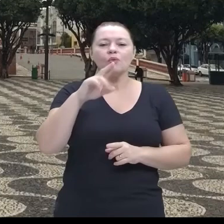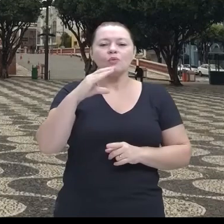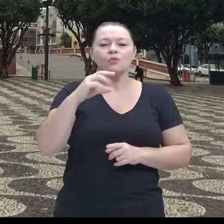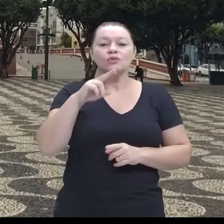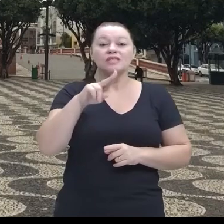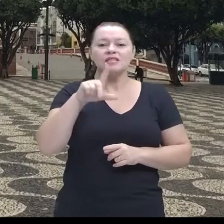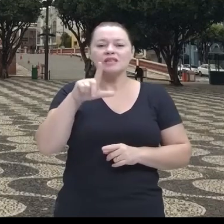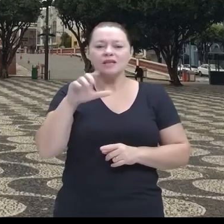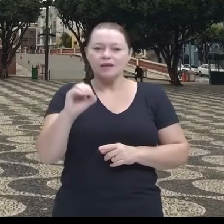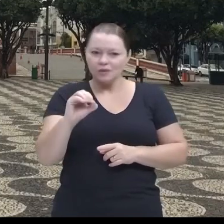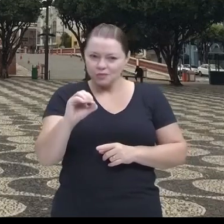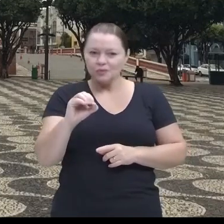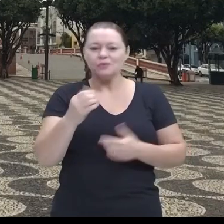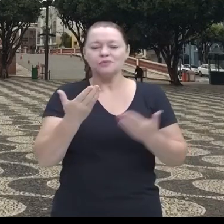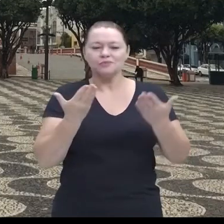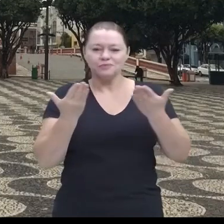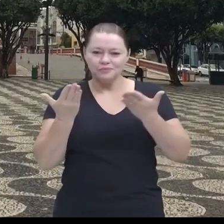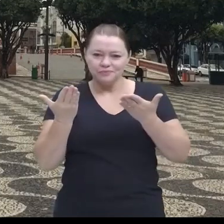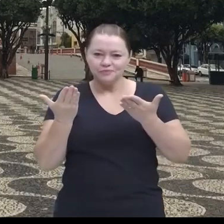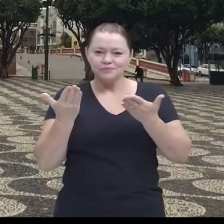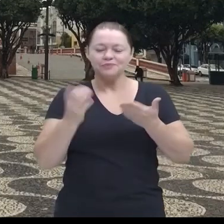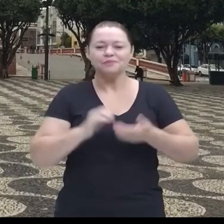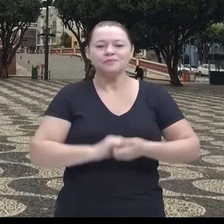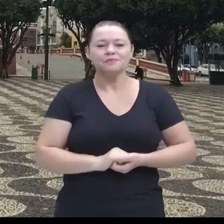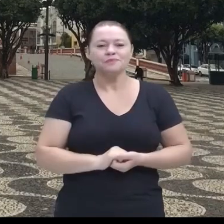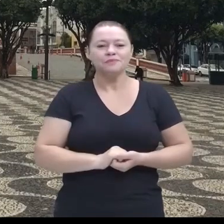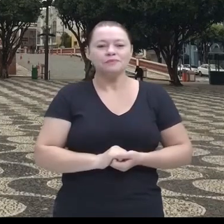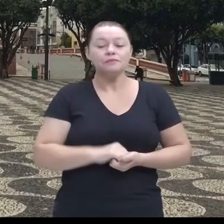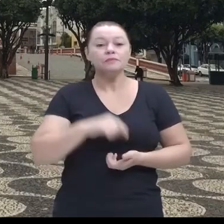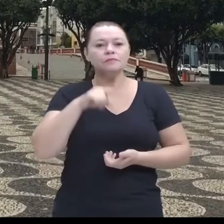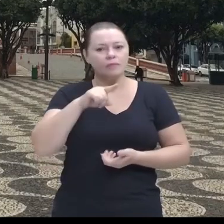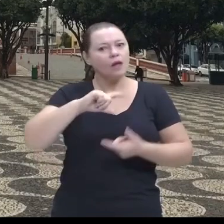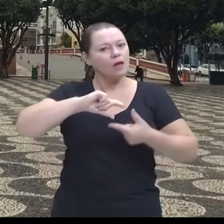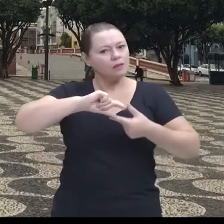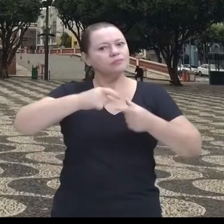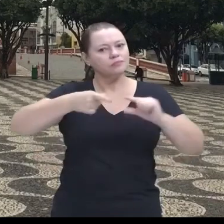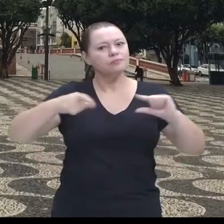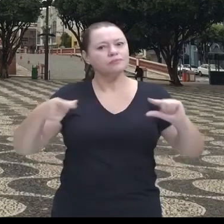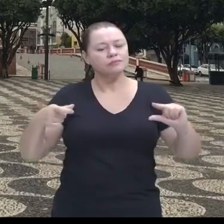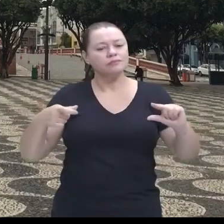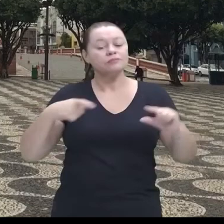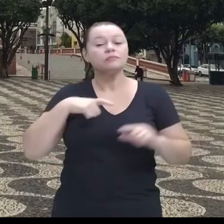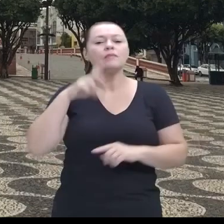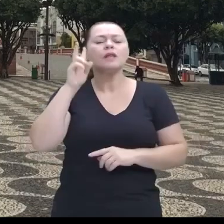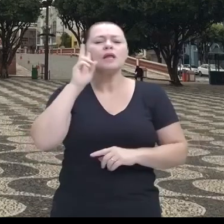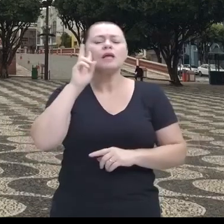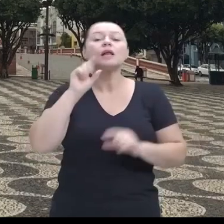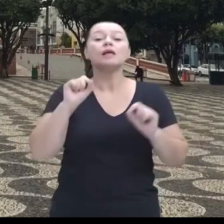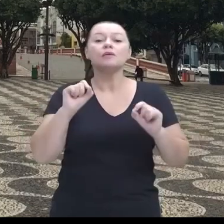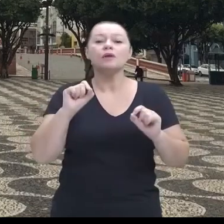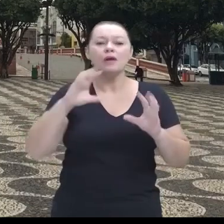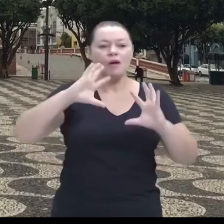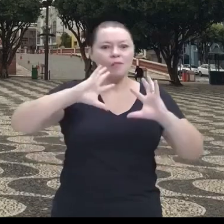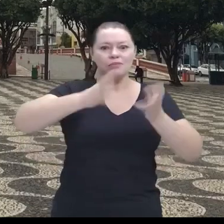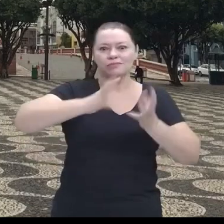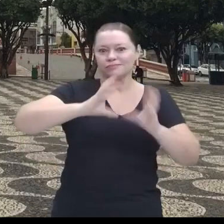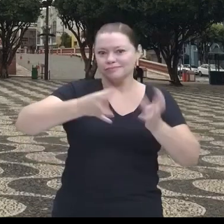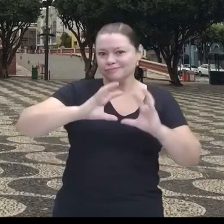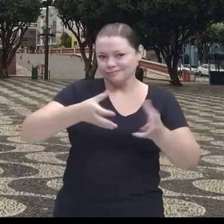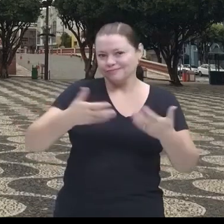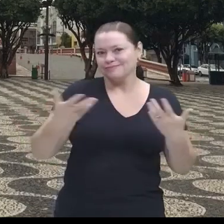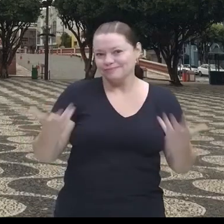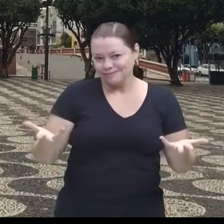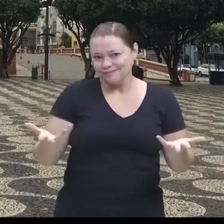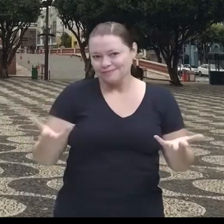O círculo. O círculo é uma forma geométrica que lembra uma bola. É